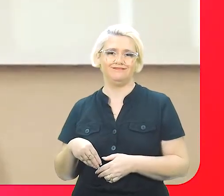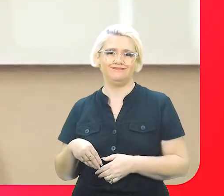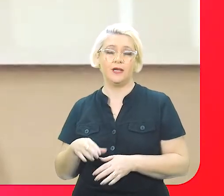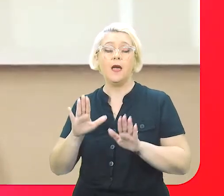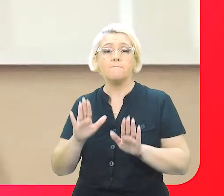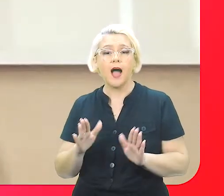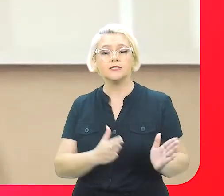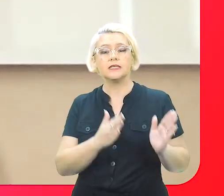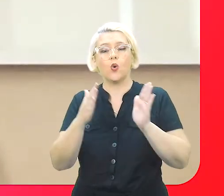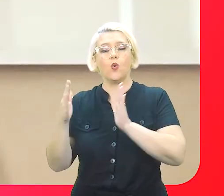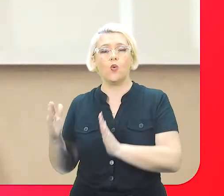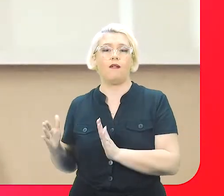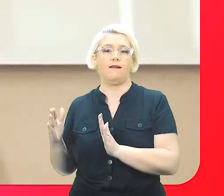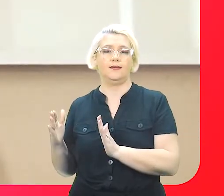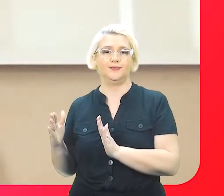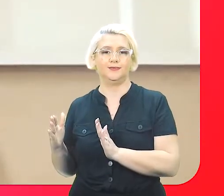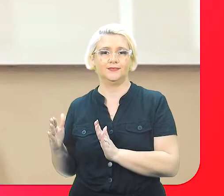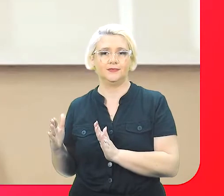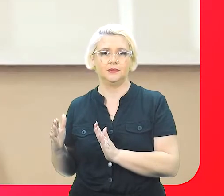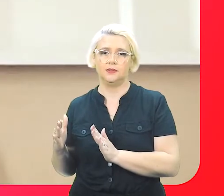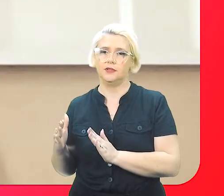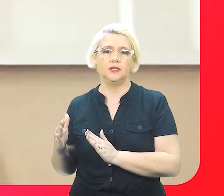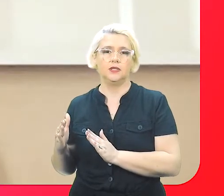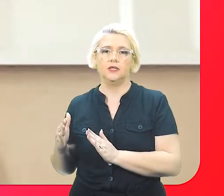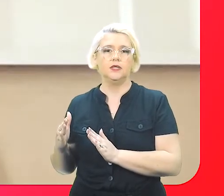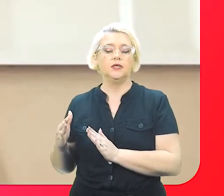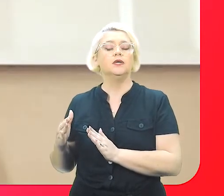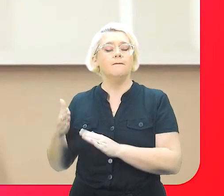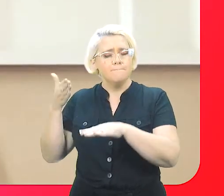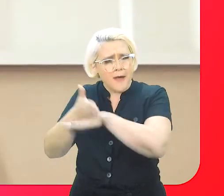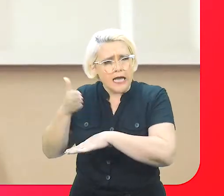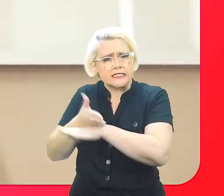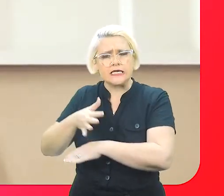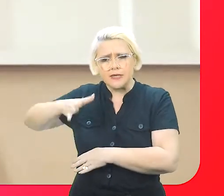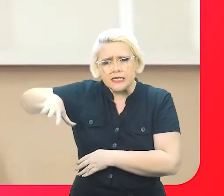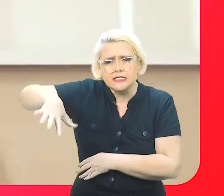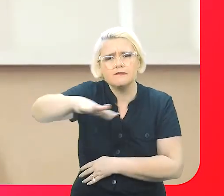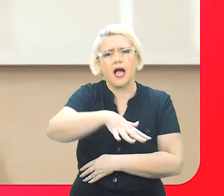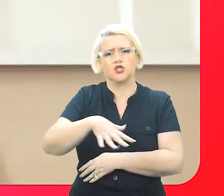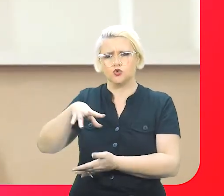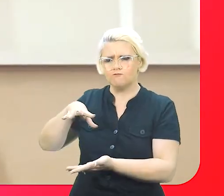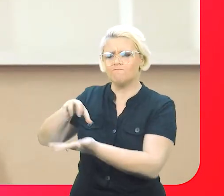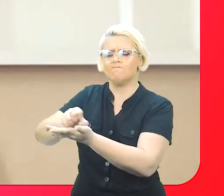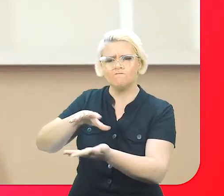que, por outro lado, não deixem de estar nesses espaços,